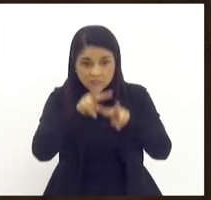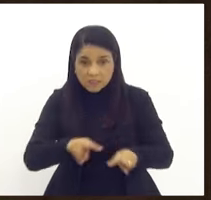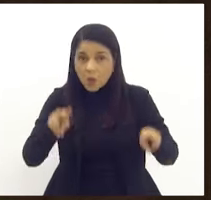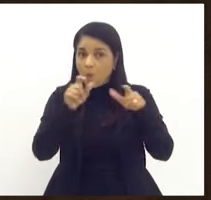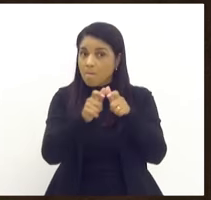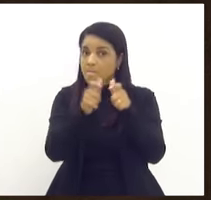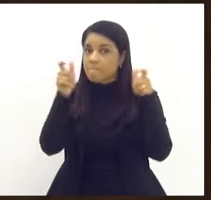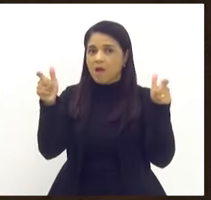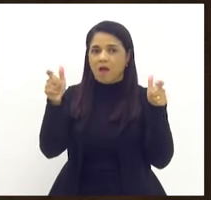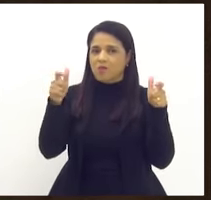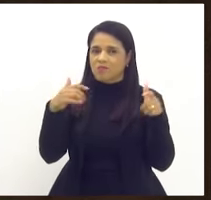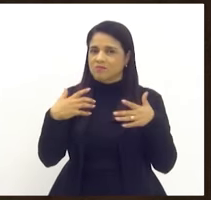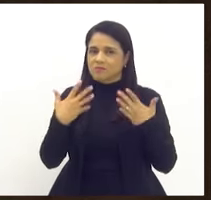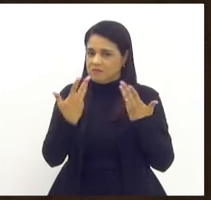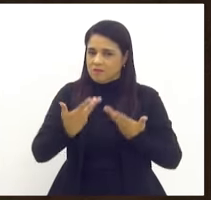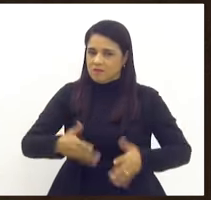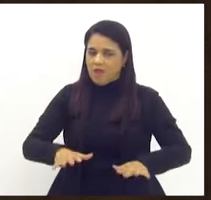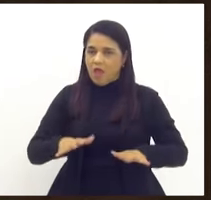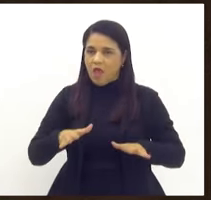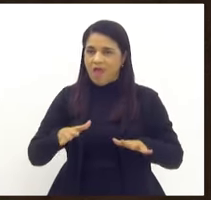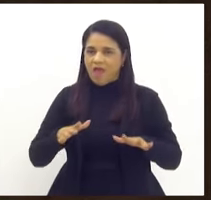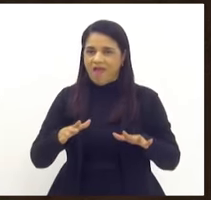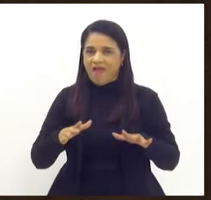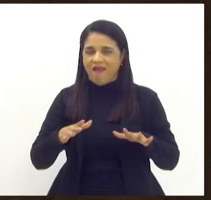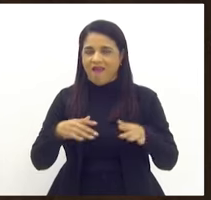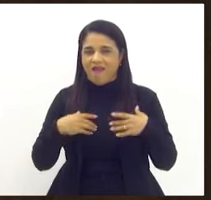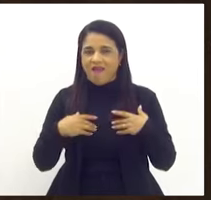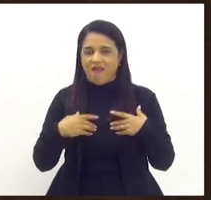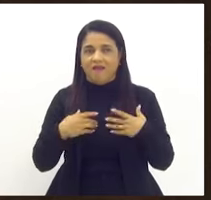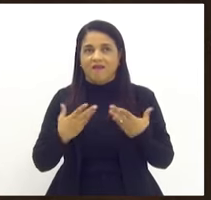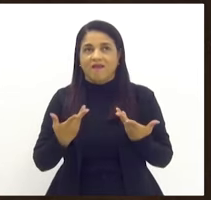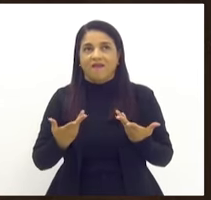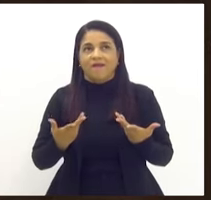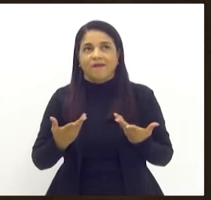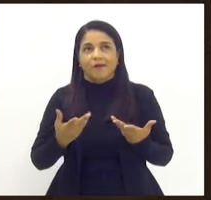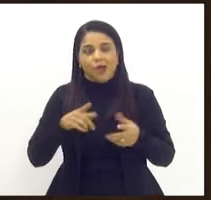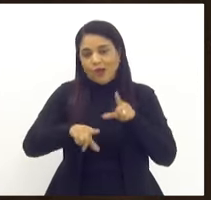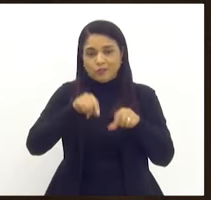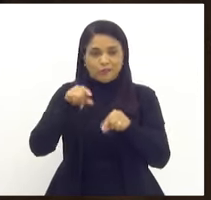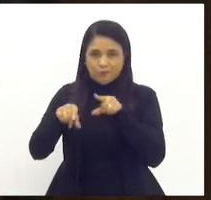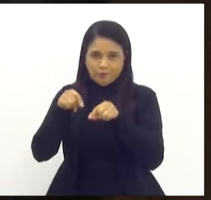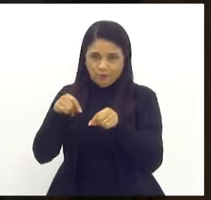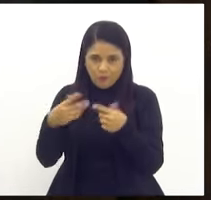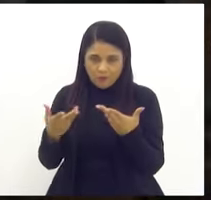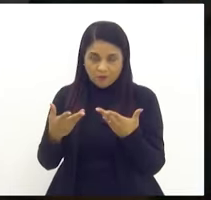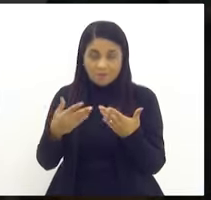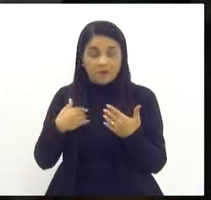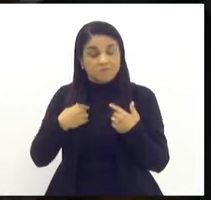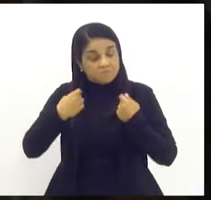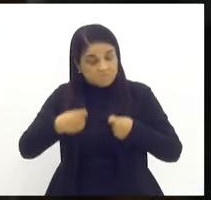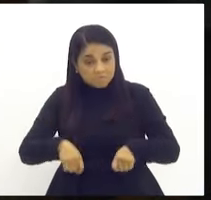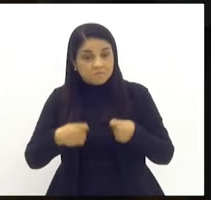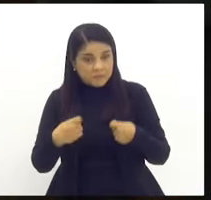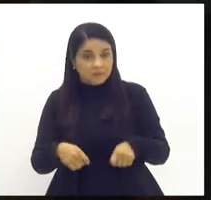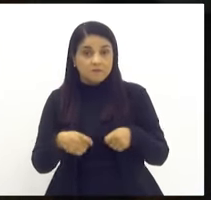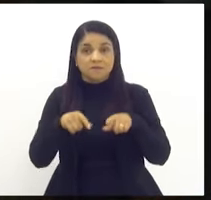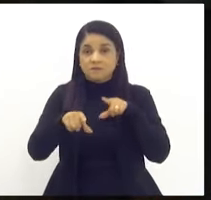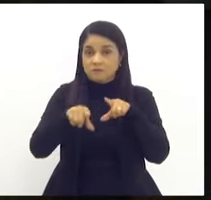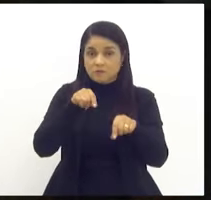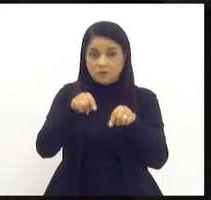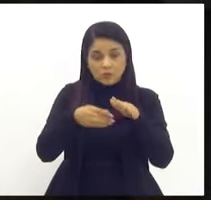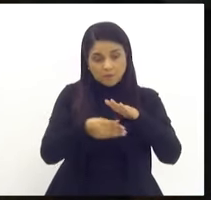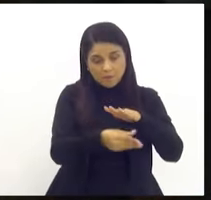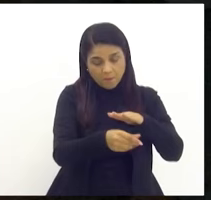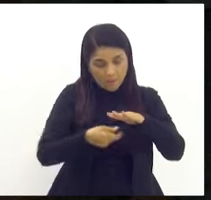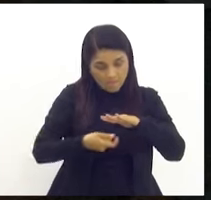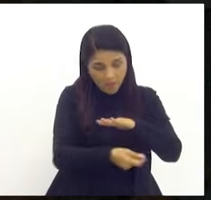ninguém tá confortável em fazer essas opções mas essas opções estão sendo feitas e quando a gente chega num